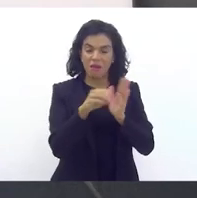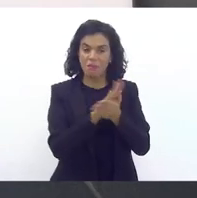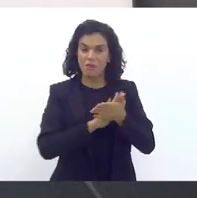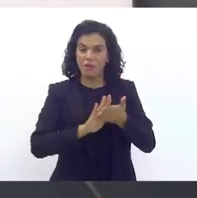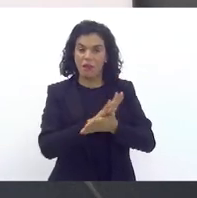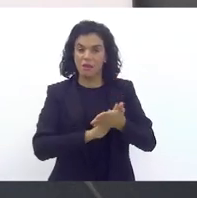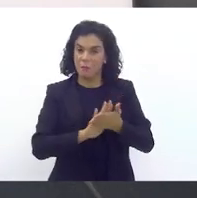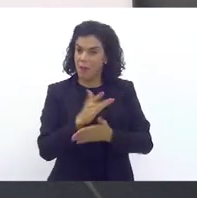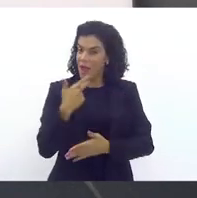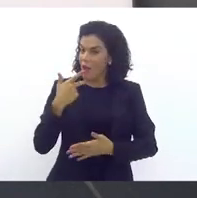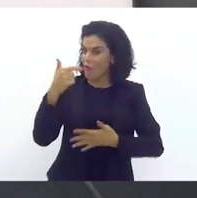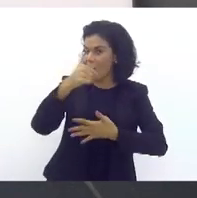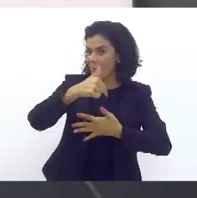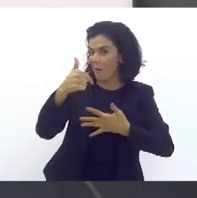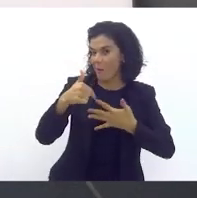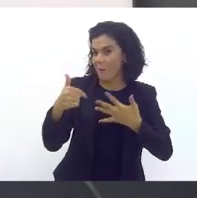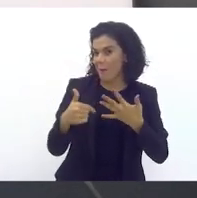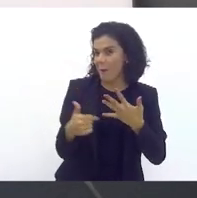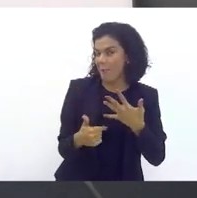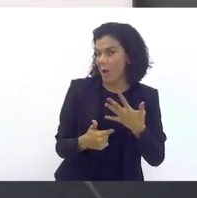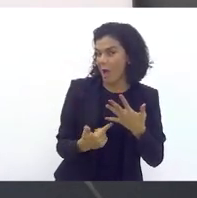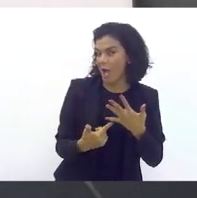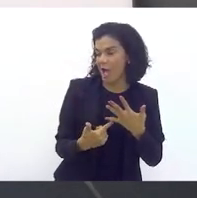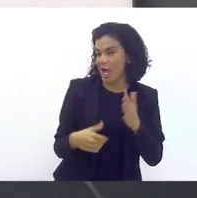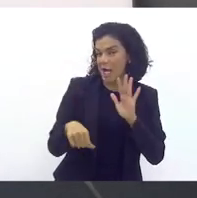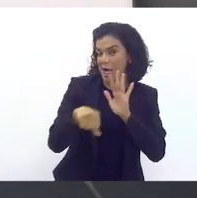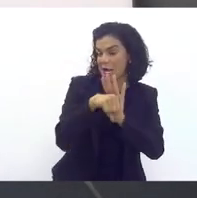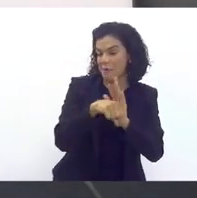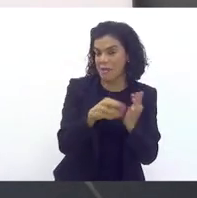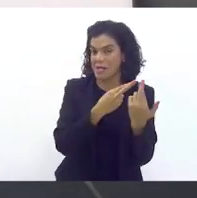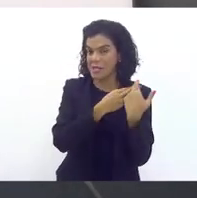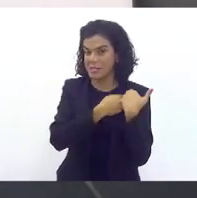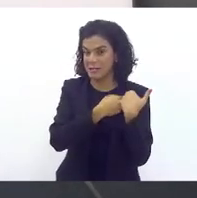Mas ela não citou nada sobre crime de responsabilidade.